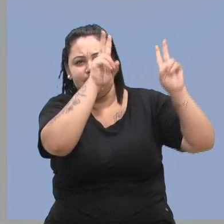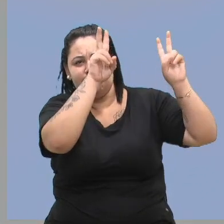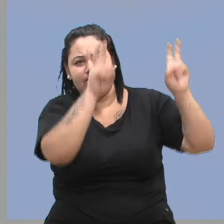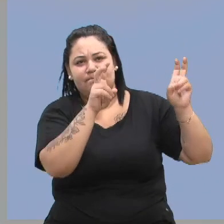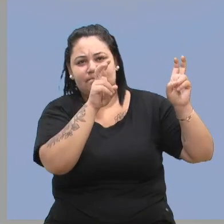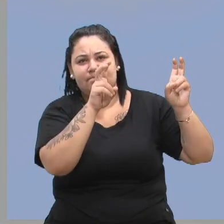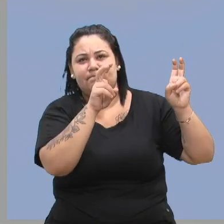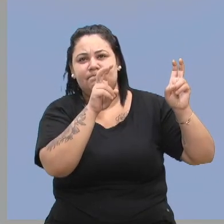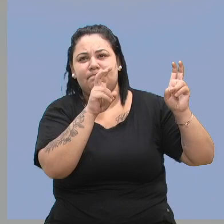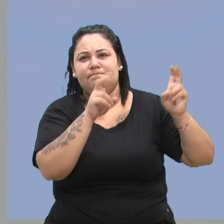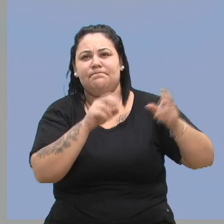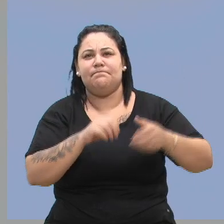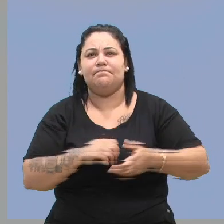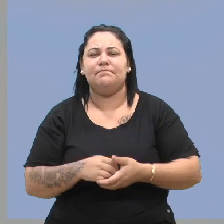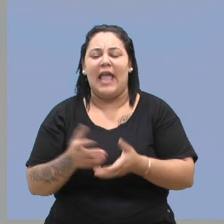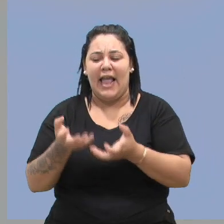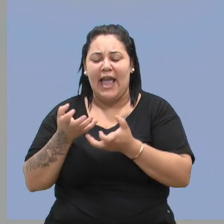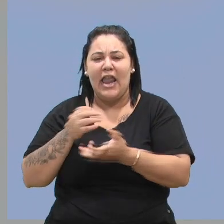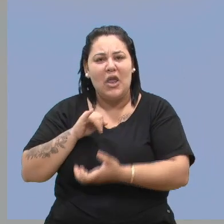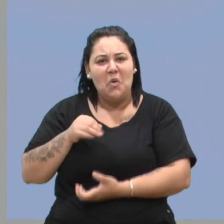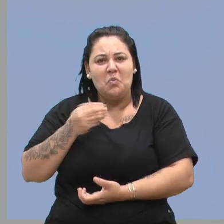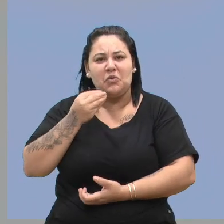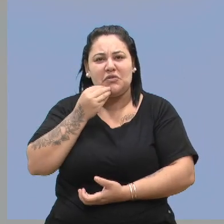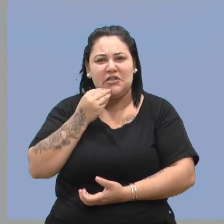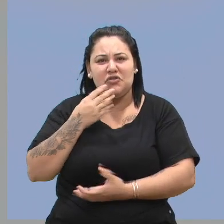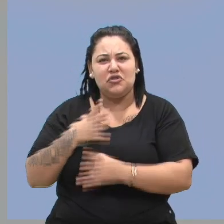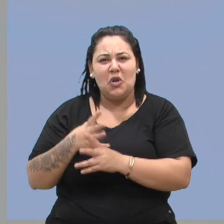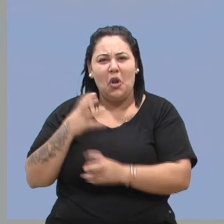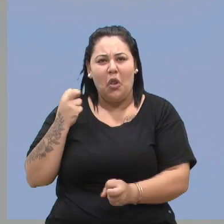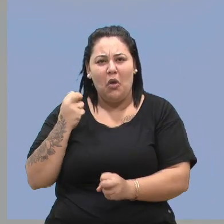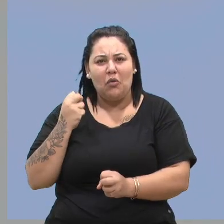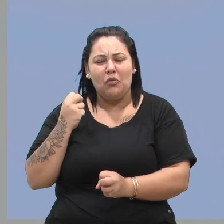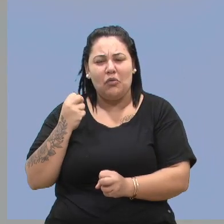novas oportunidades de lucro e lavagem de dinheiro.